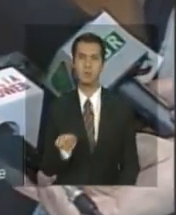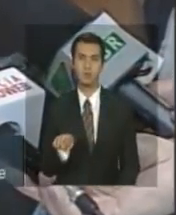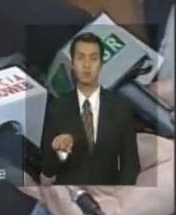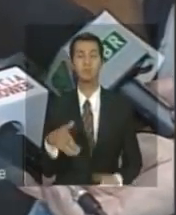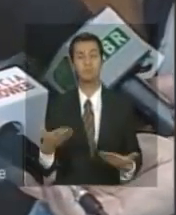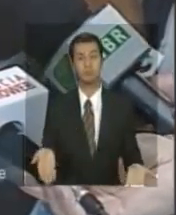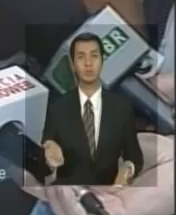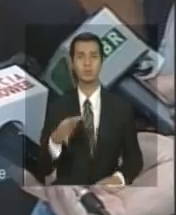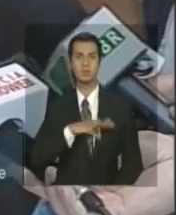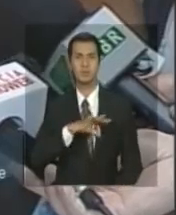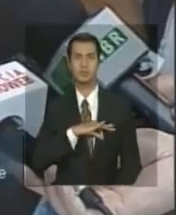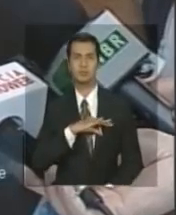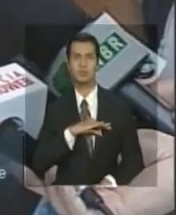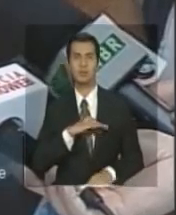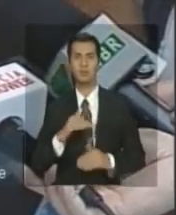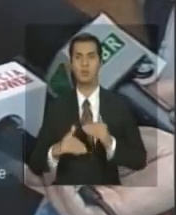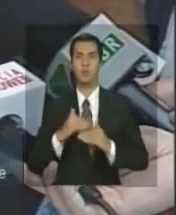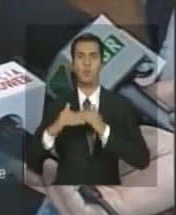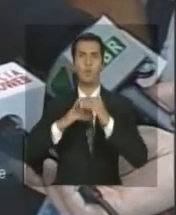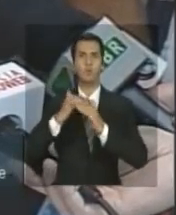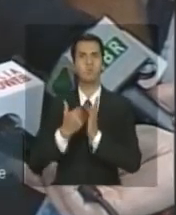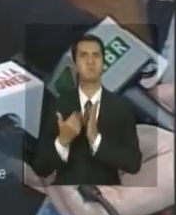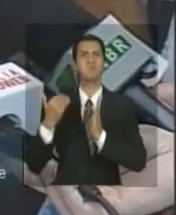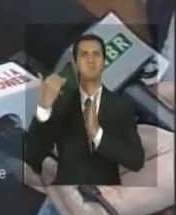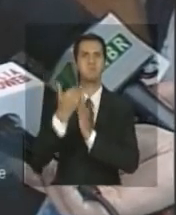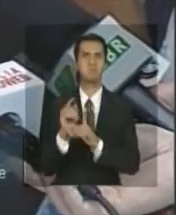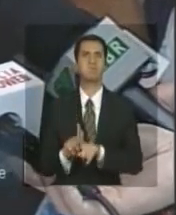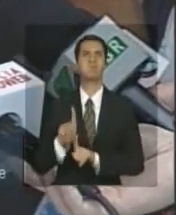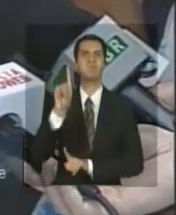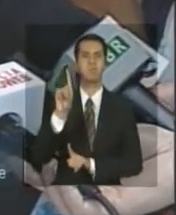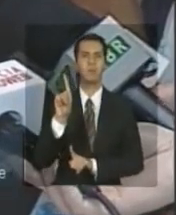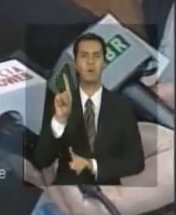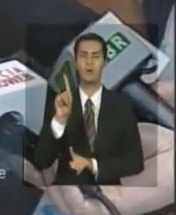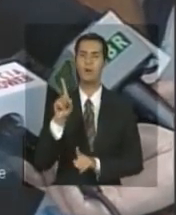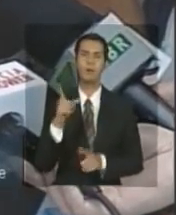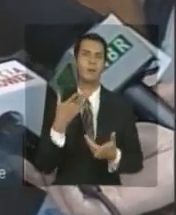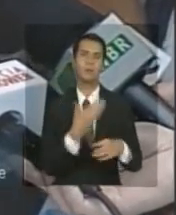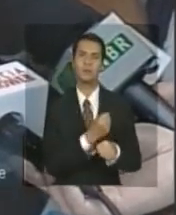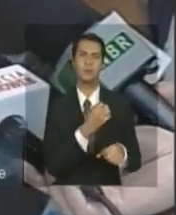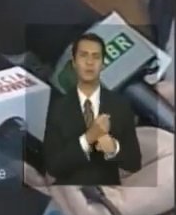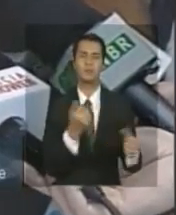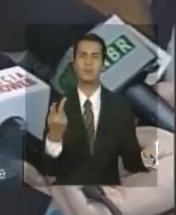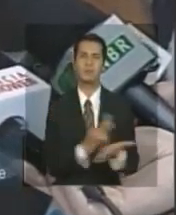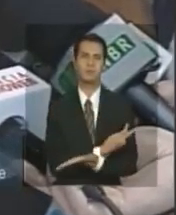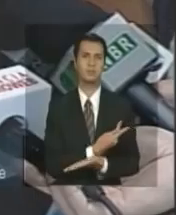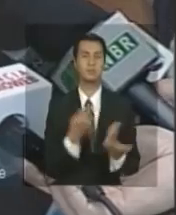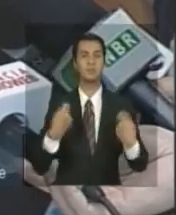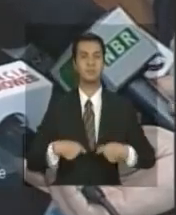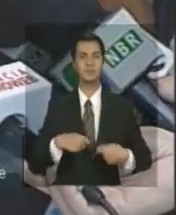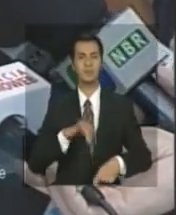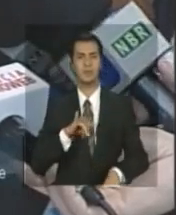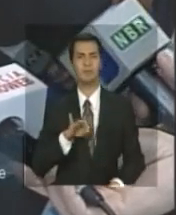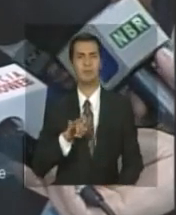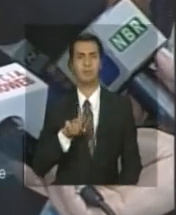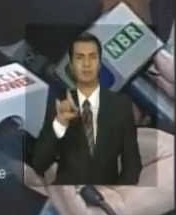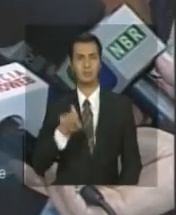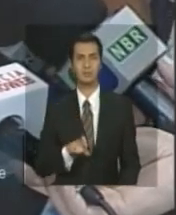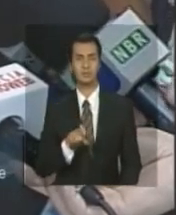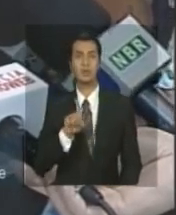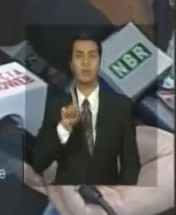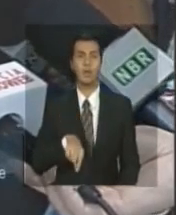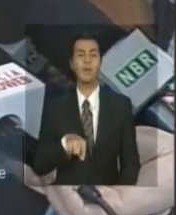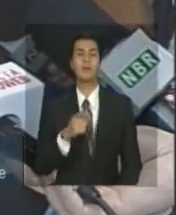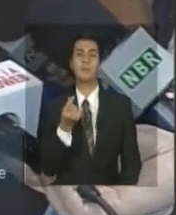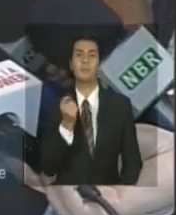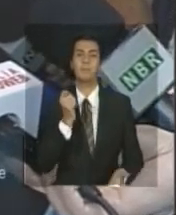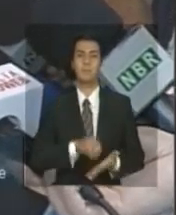salário mínimo cresce, você usar ele como indexador, você vai errando a conta. Nós temos que usar um indexador de preços,